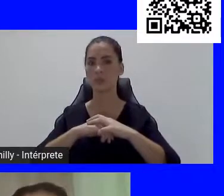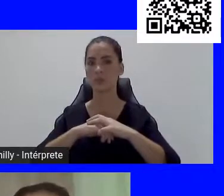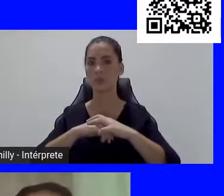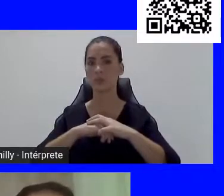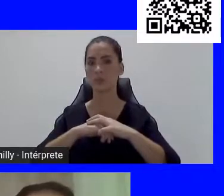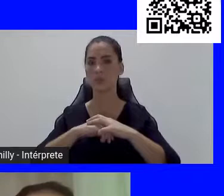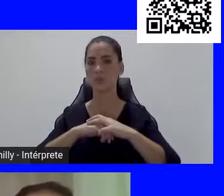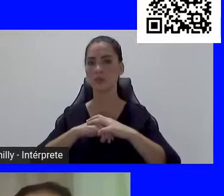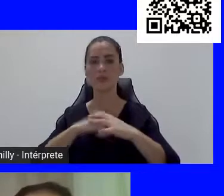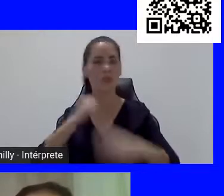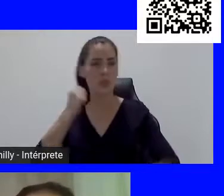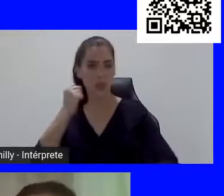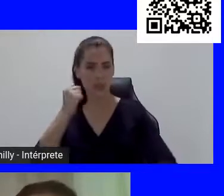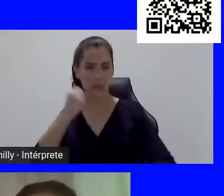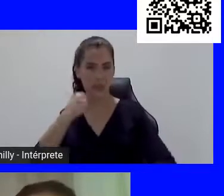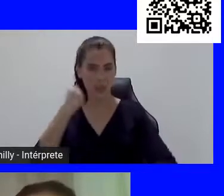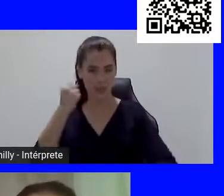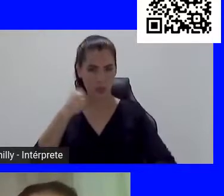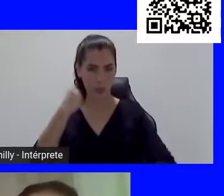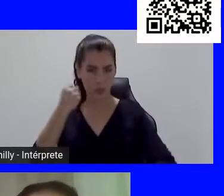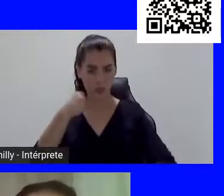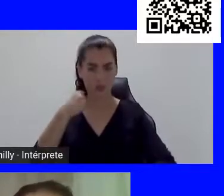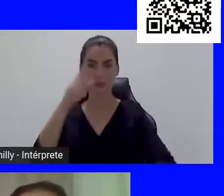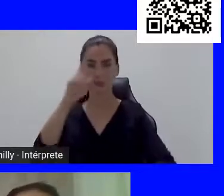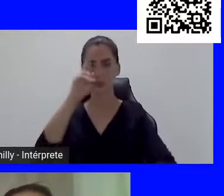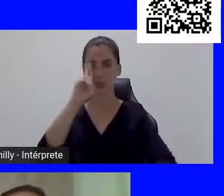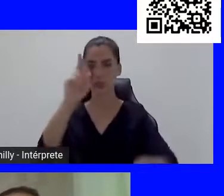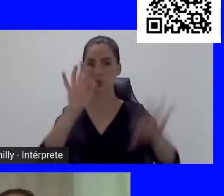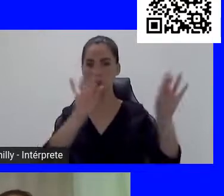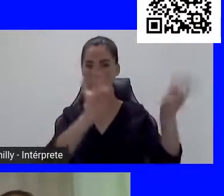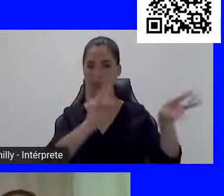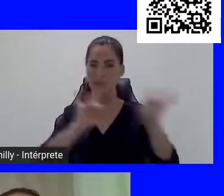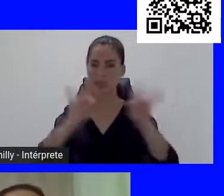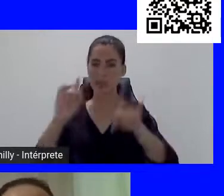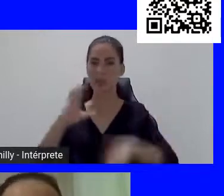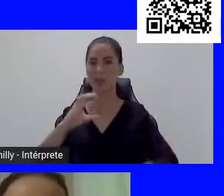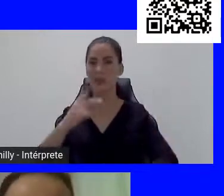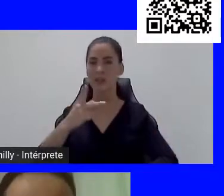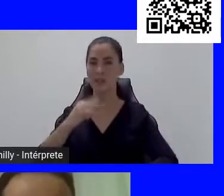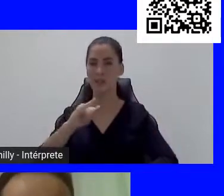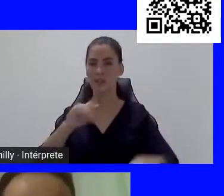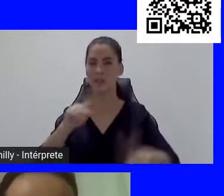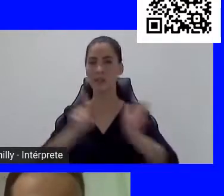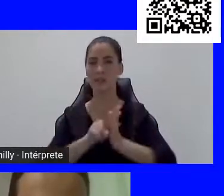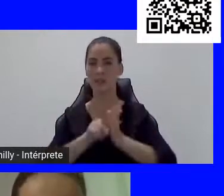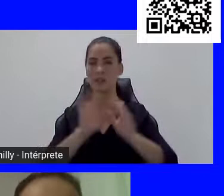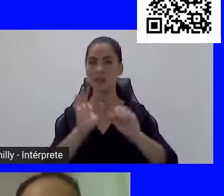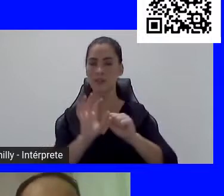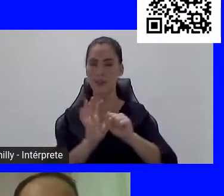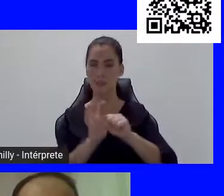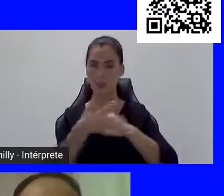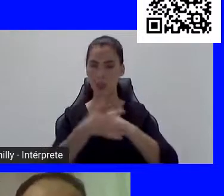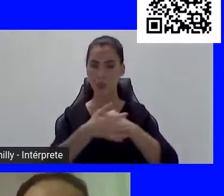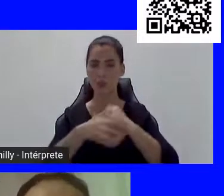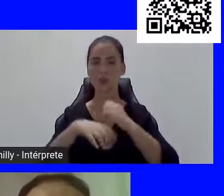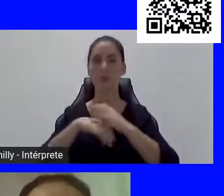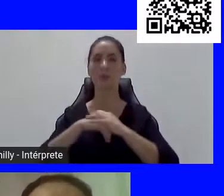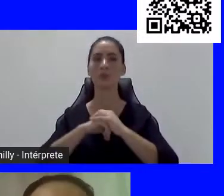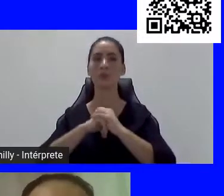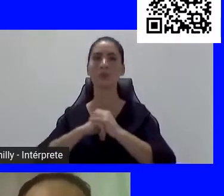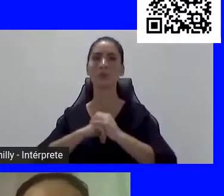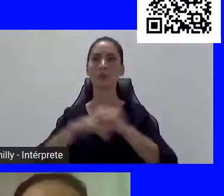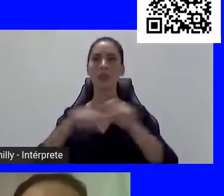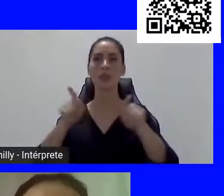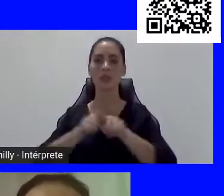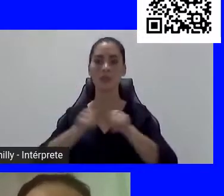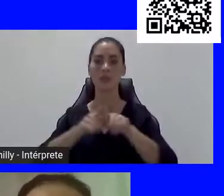Senadora, a senhora foi um dos destaques, né, como a gente disse, na CPI da Covid, e tem travado, né, uma discussão com